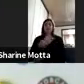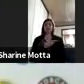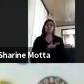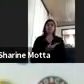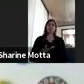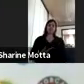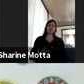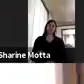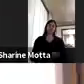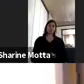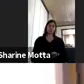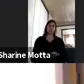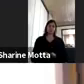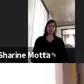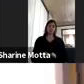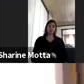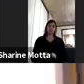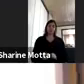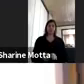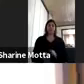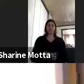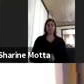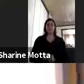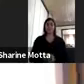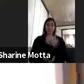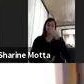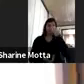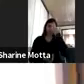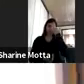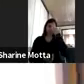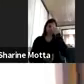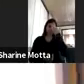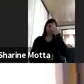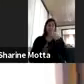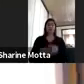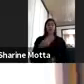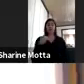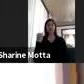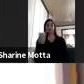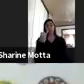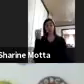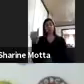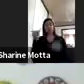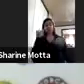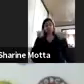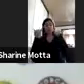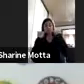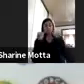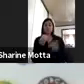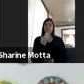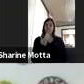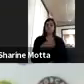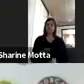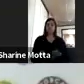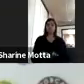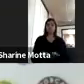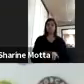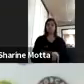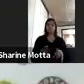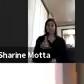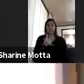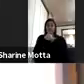isso. Senão estamos aqui sujeitos à cloroquina, doutora. A cloroquina, sabe? Então, assim, é muito triste